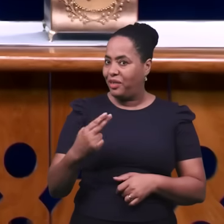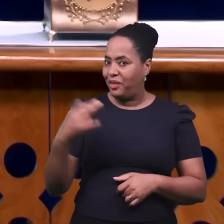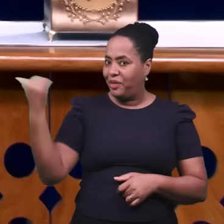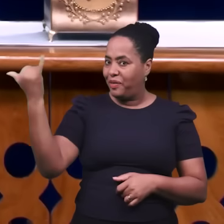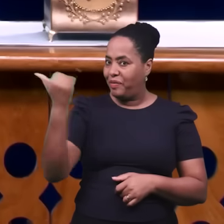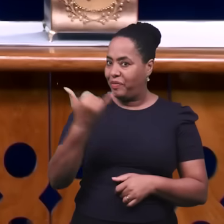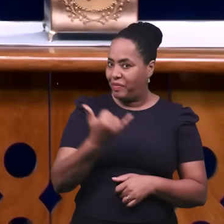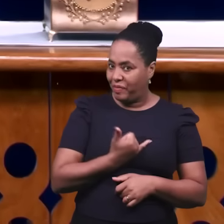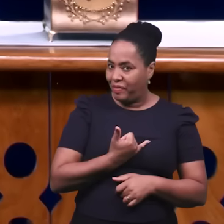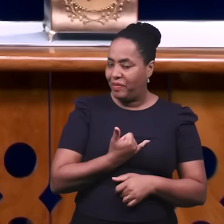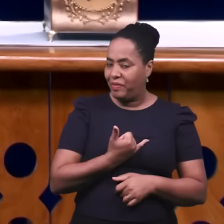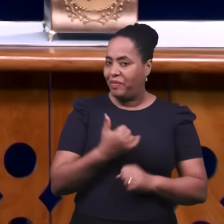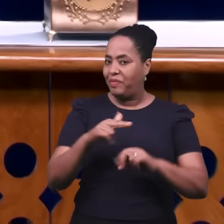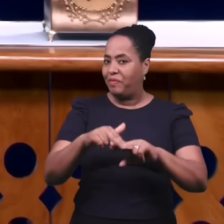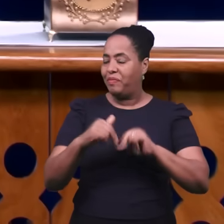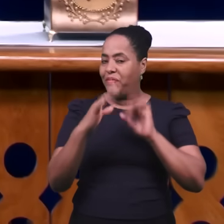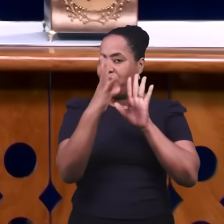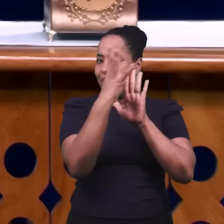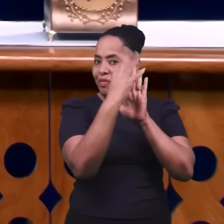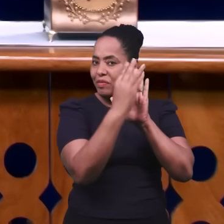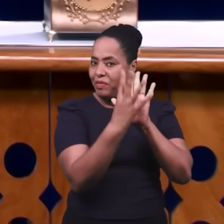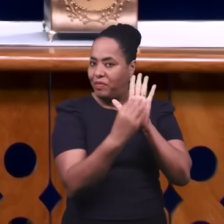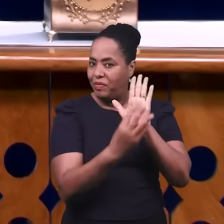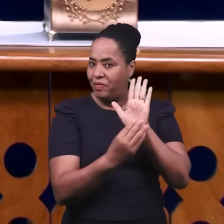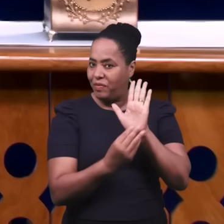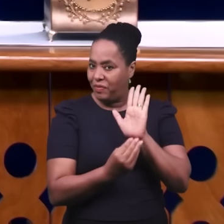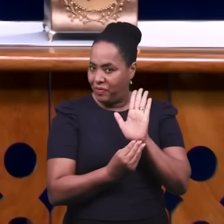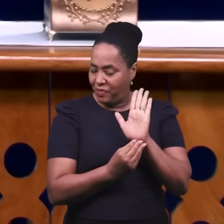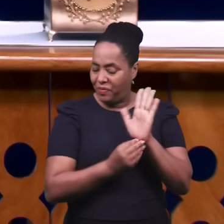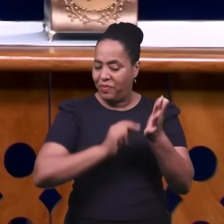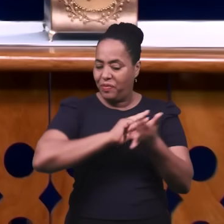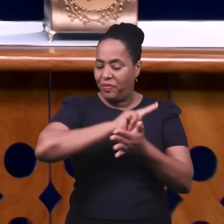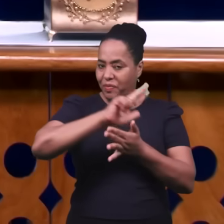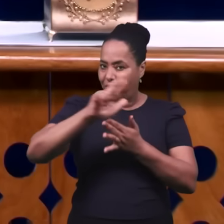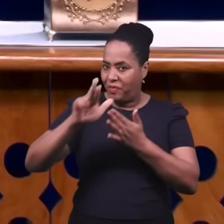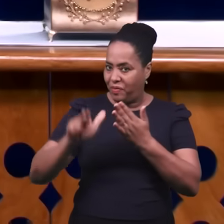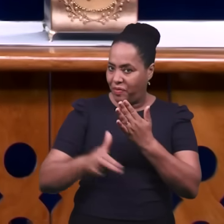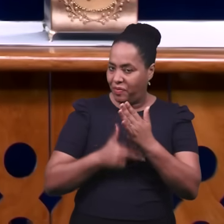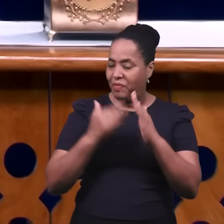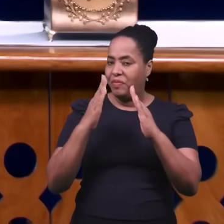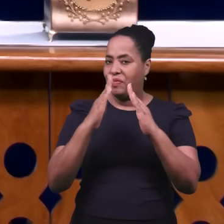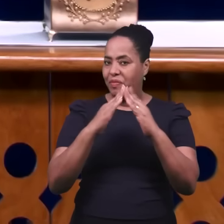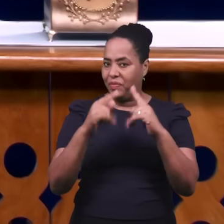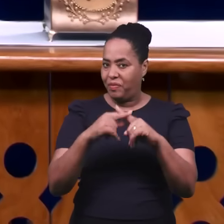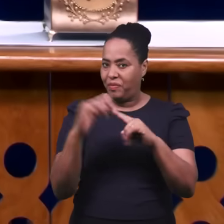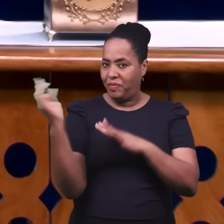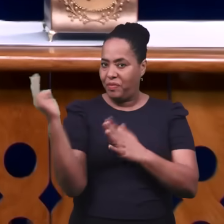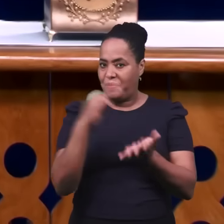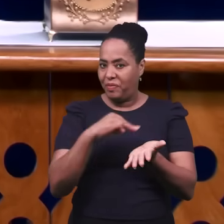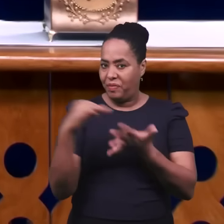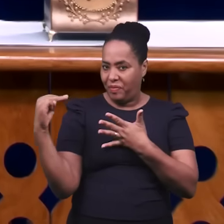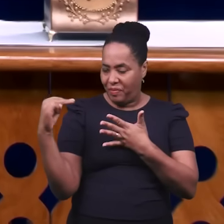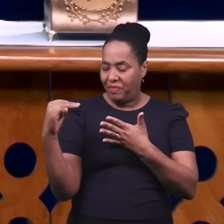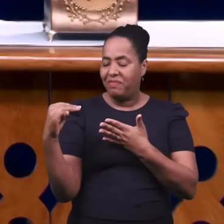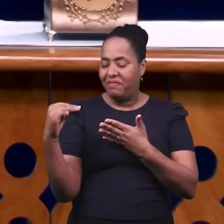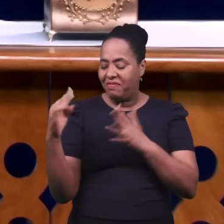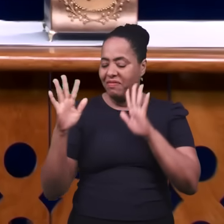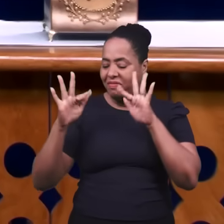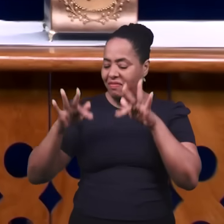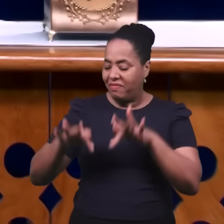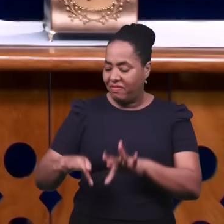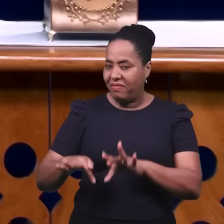contigo através do conteúdo, dos conteúdos da Igreja Cristã Maranata.